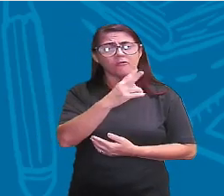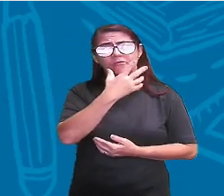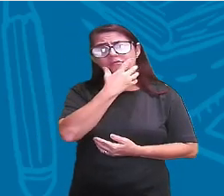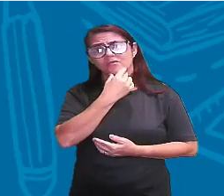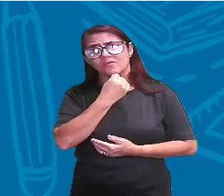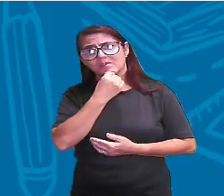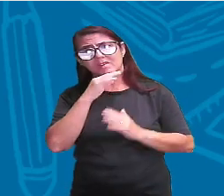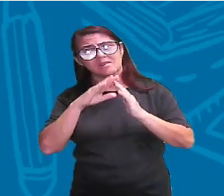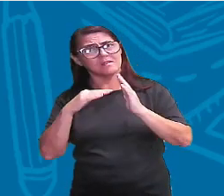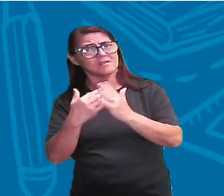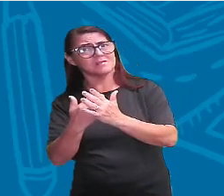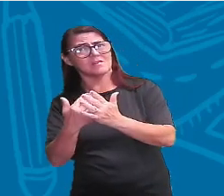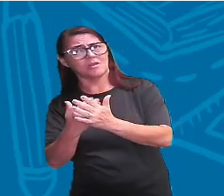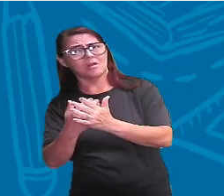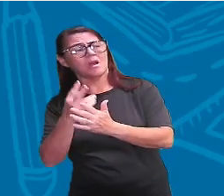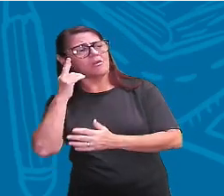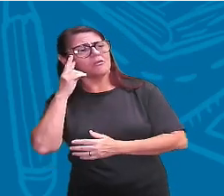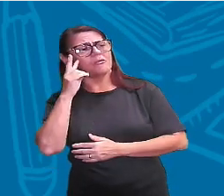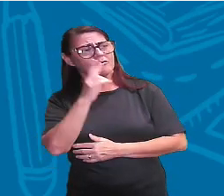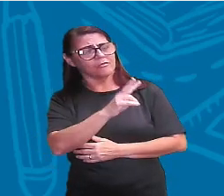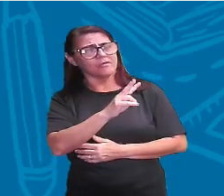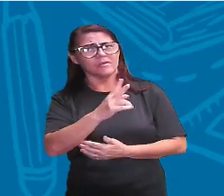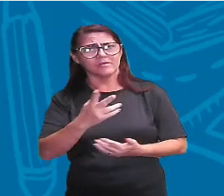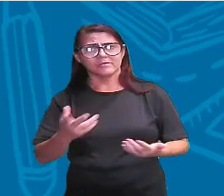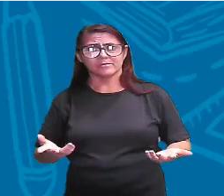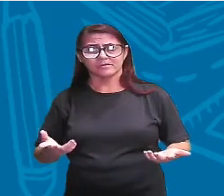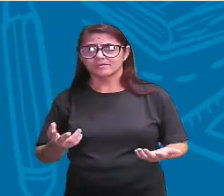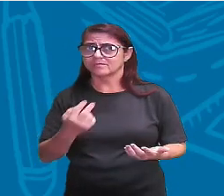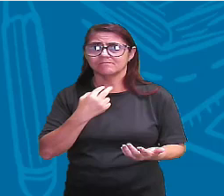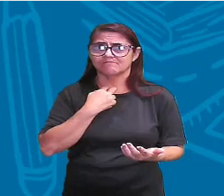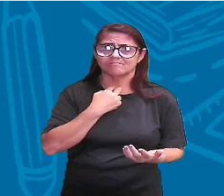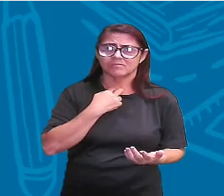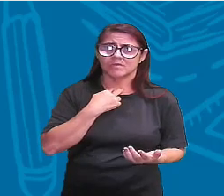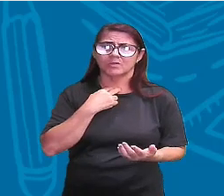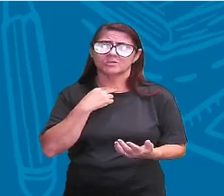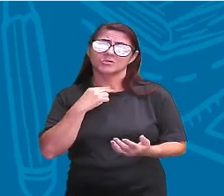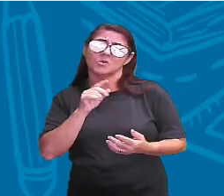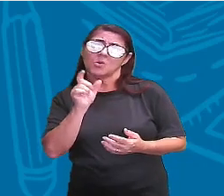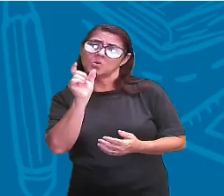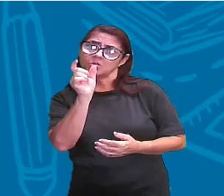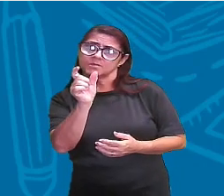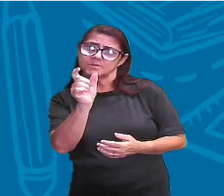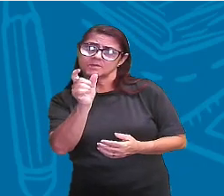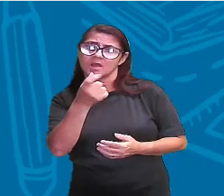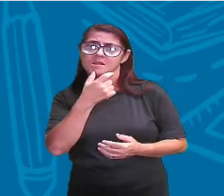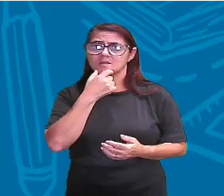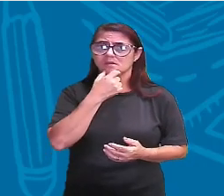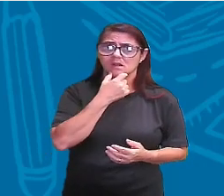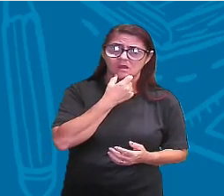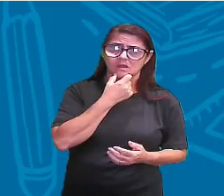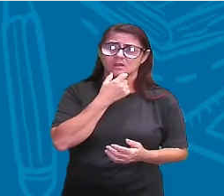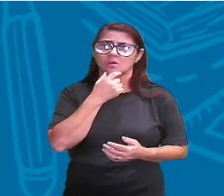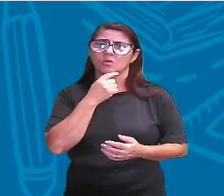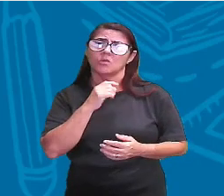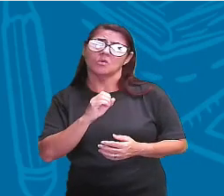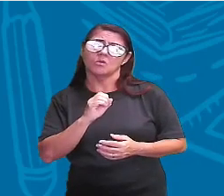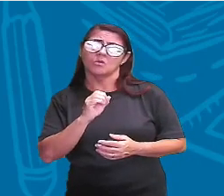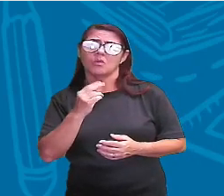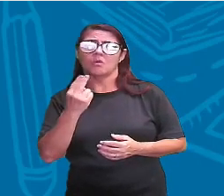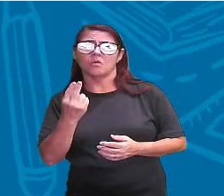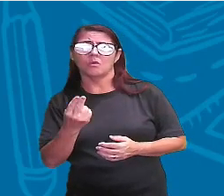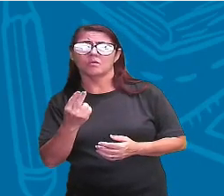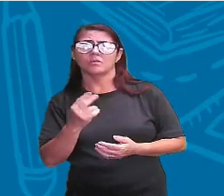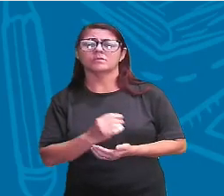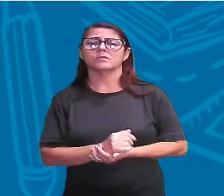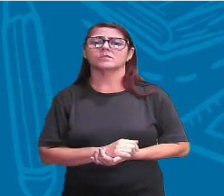cabeça I see he, não posso utilizar he, mas eu tenho que utilizar quem? O pronome objeto. Quem